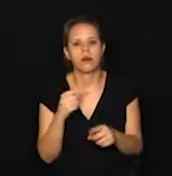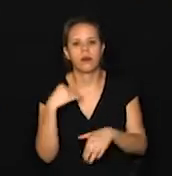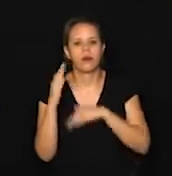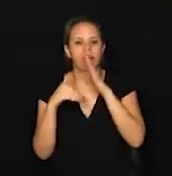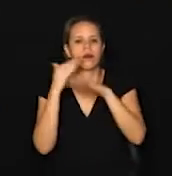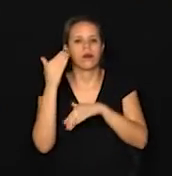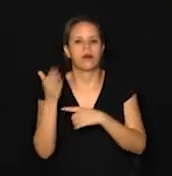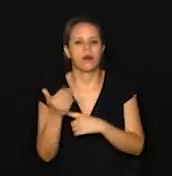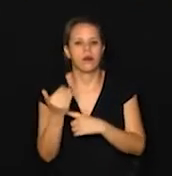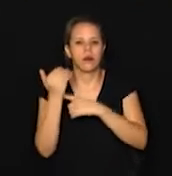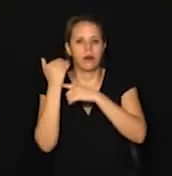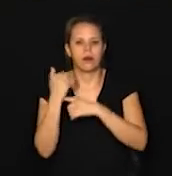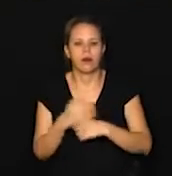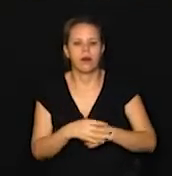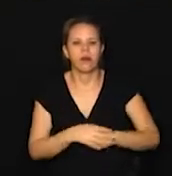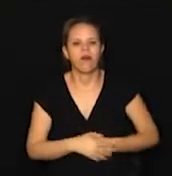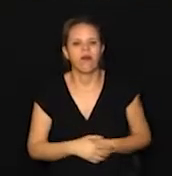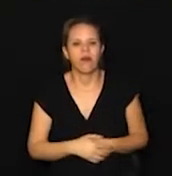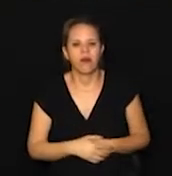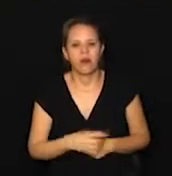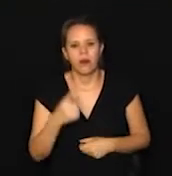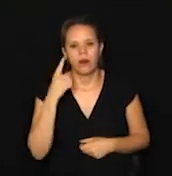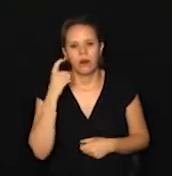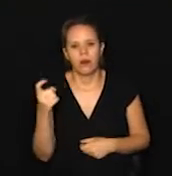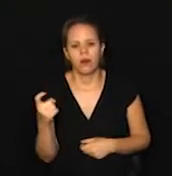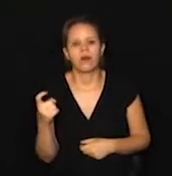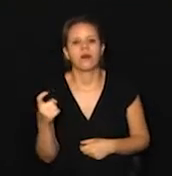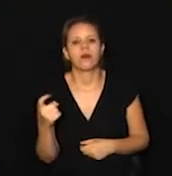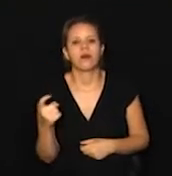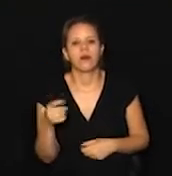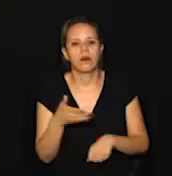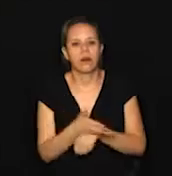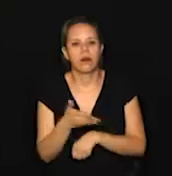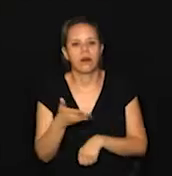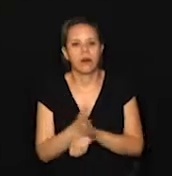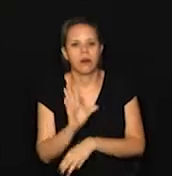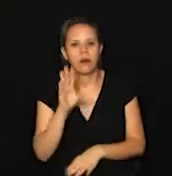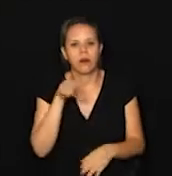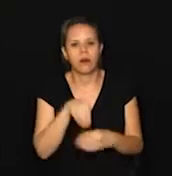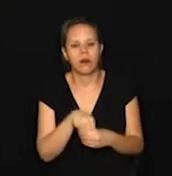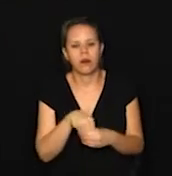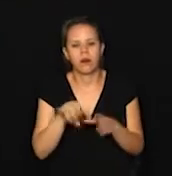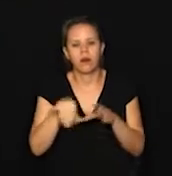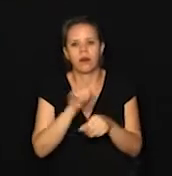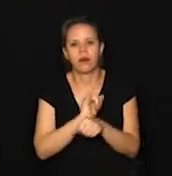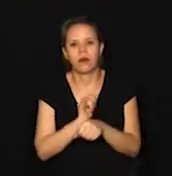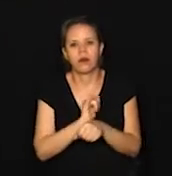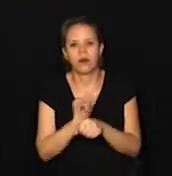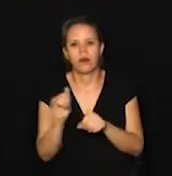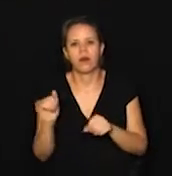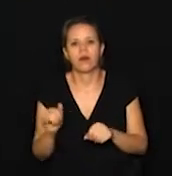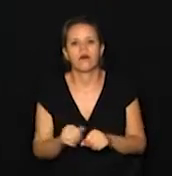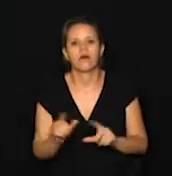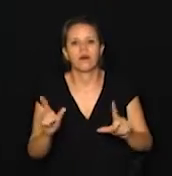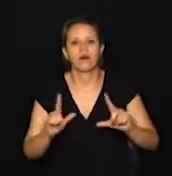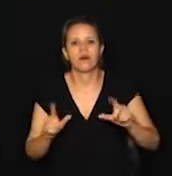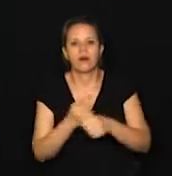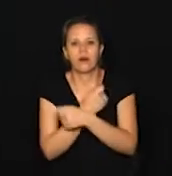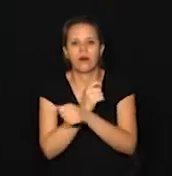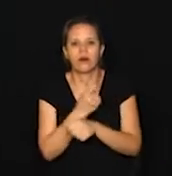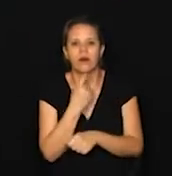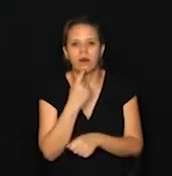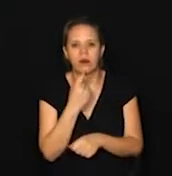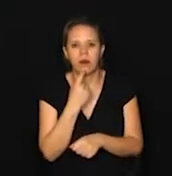Desenvolvimento Tecnológico. Olha só, os interessados devem acessar direto o YouTube da TV PUC Campinas,